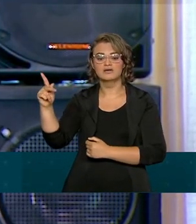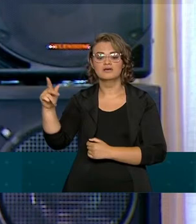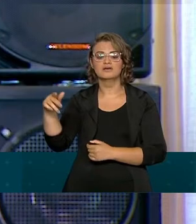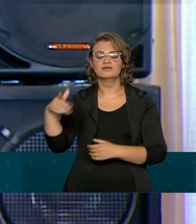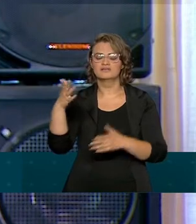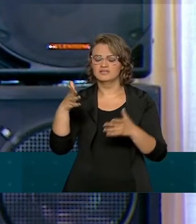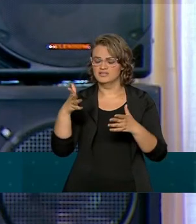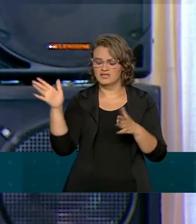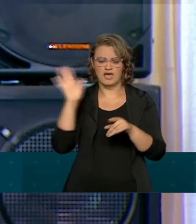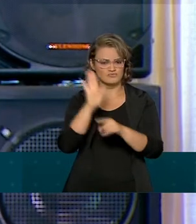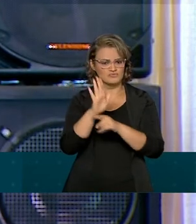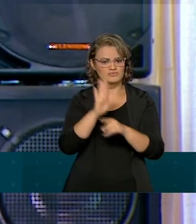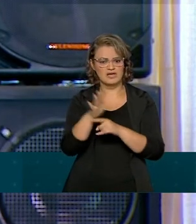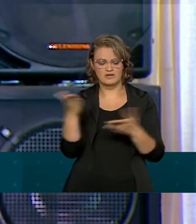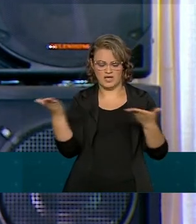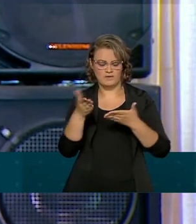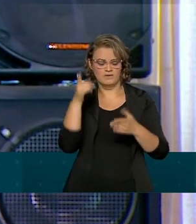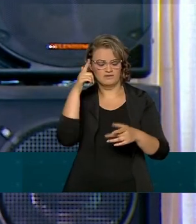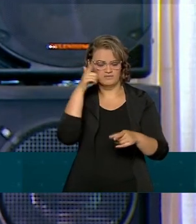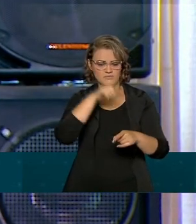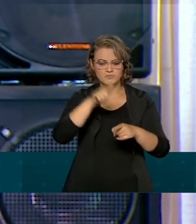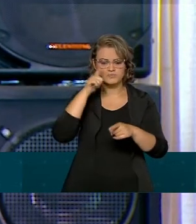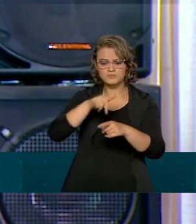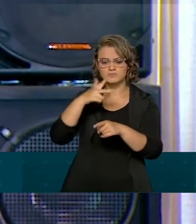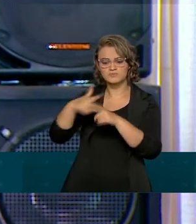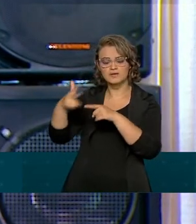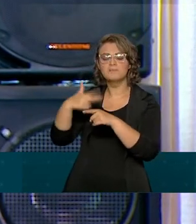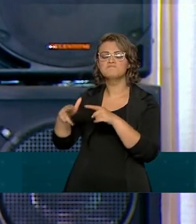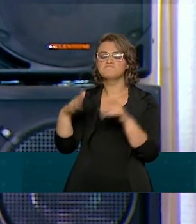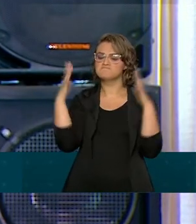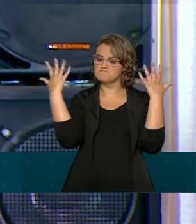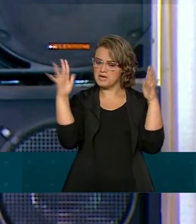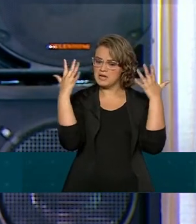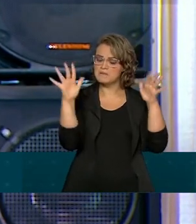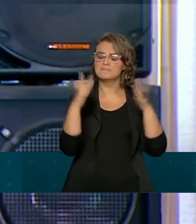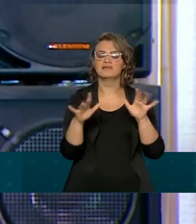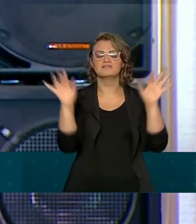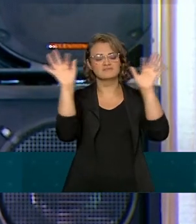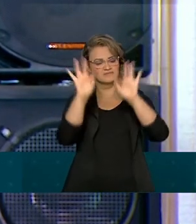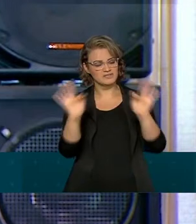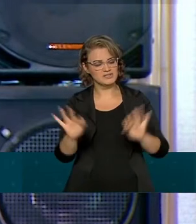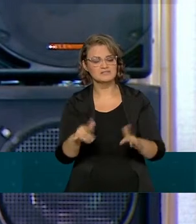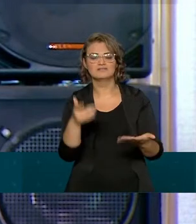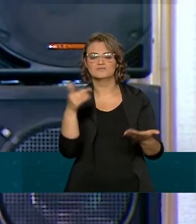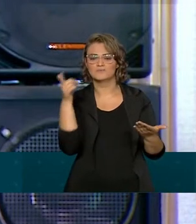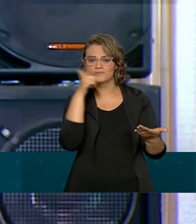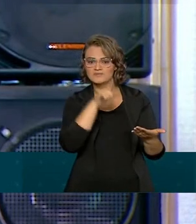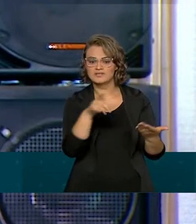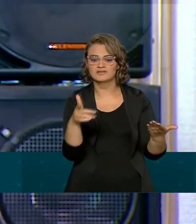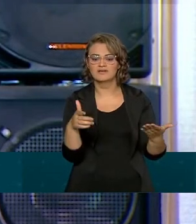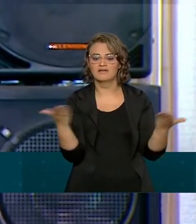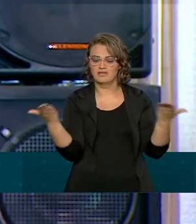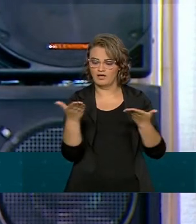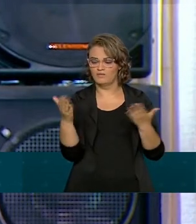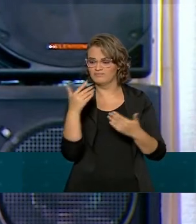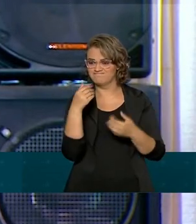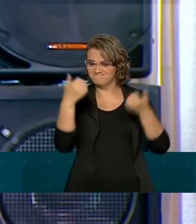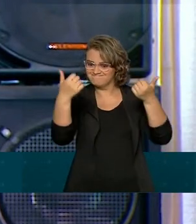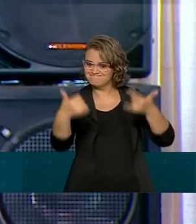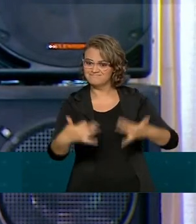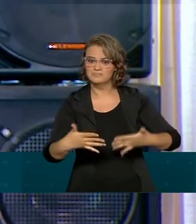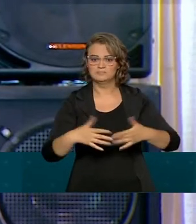partícipes da Vitória para os senhores alcançam os cumprimentos e os votos de felicidades que ora lhes